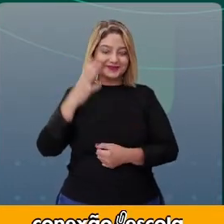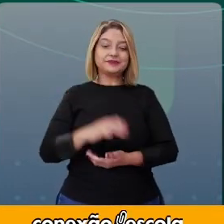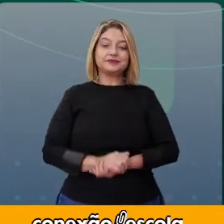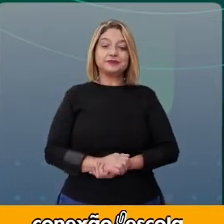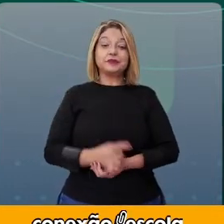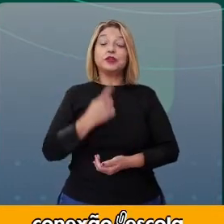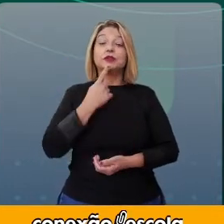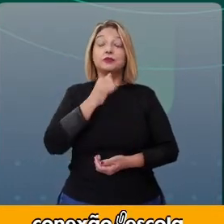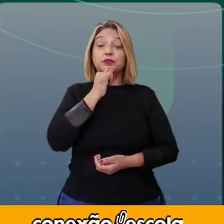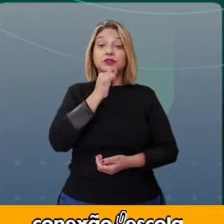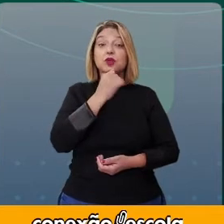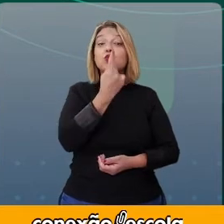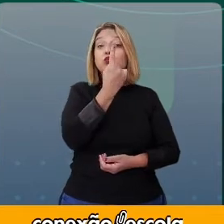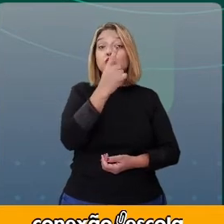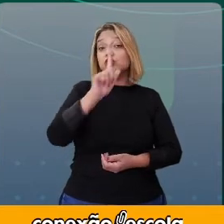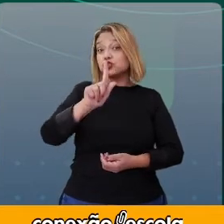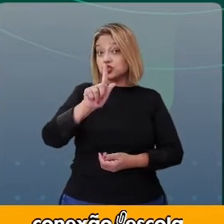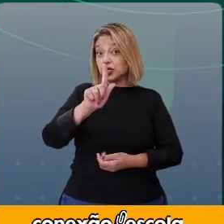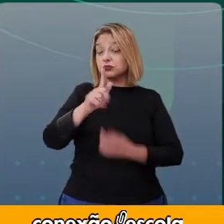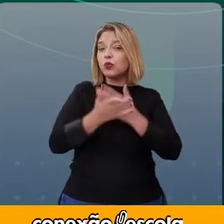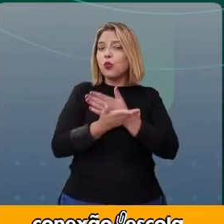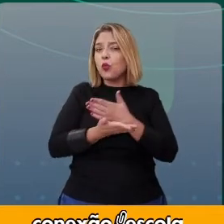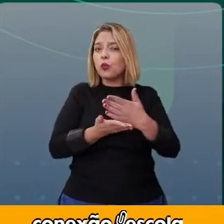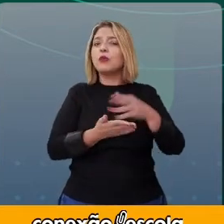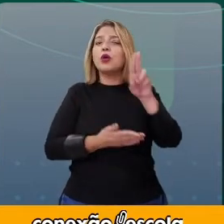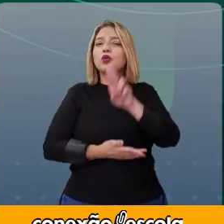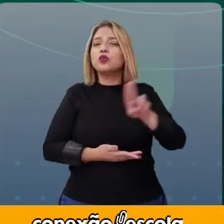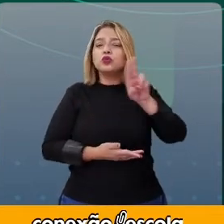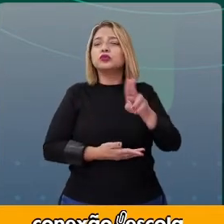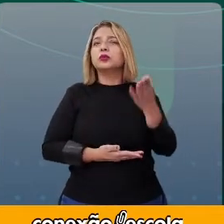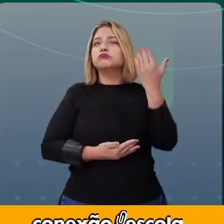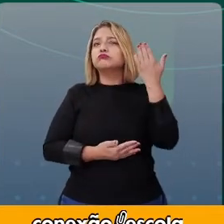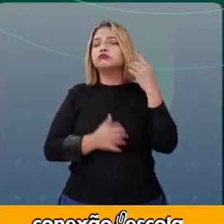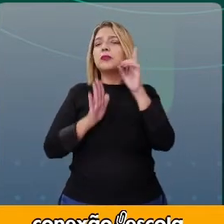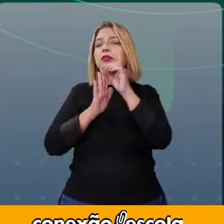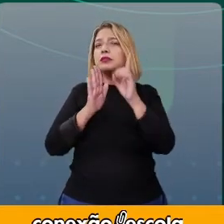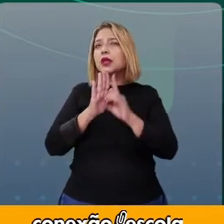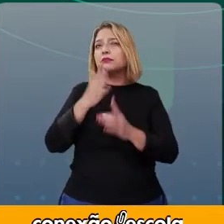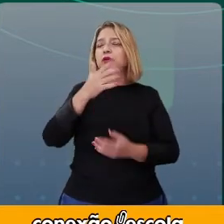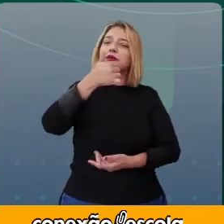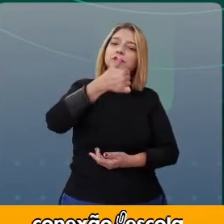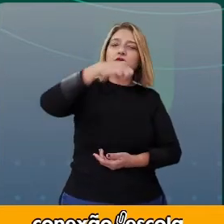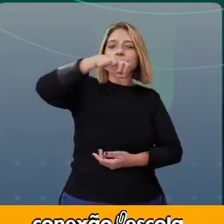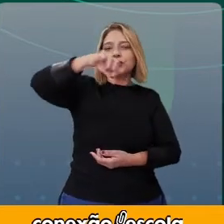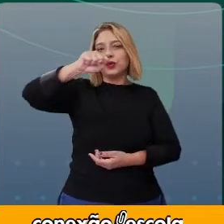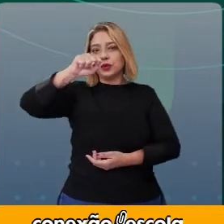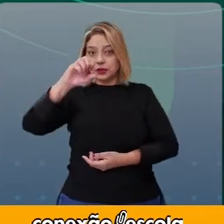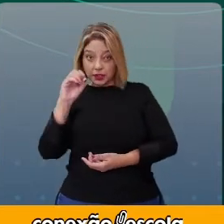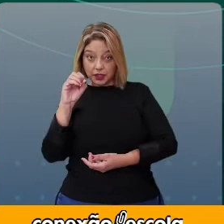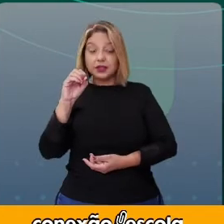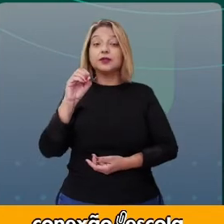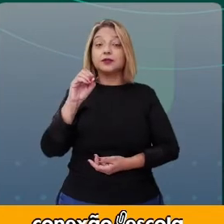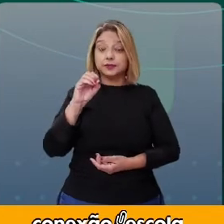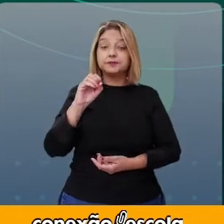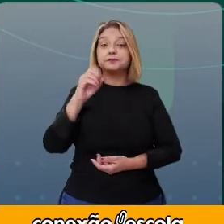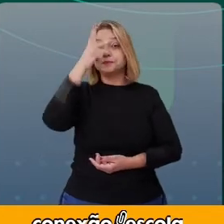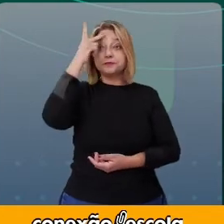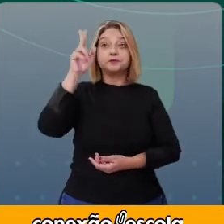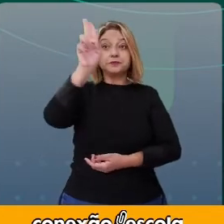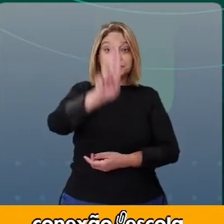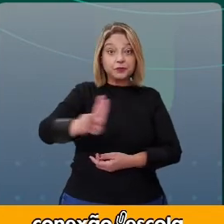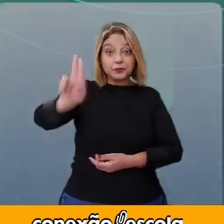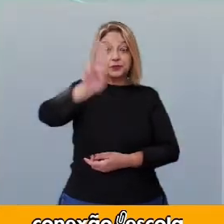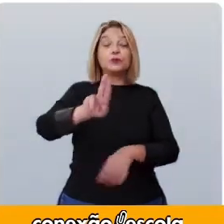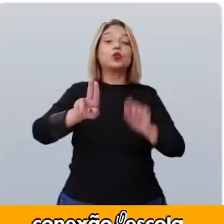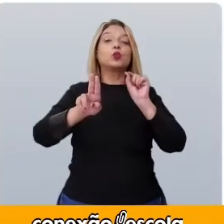1G começou a ser utilizado na década de 1980. Os usuários só